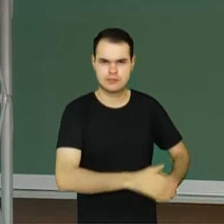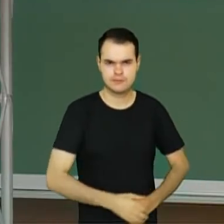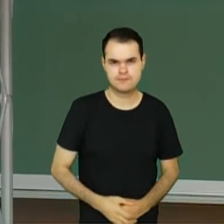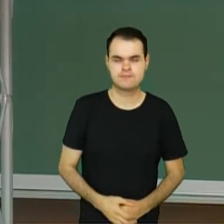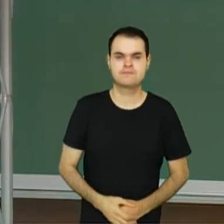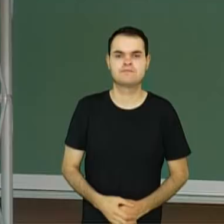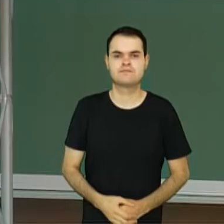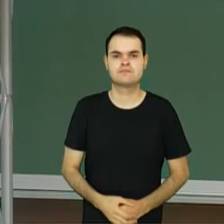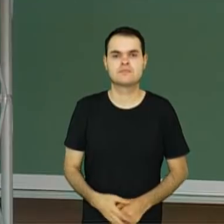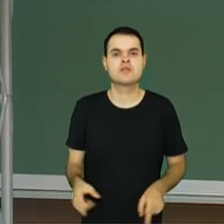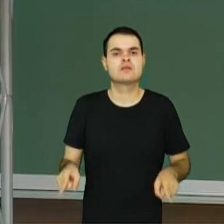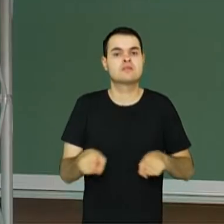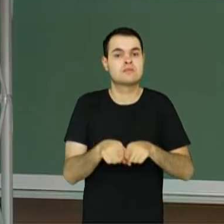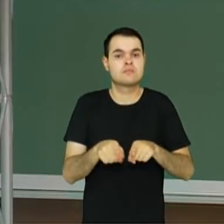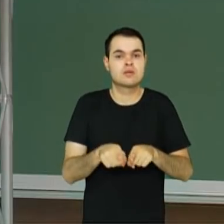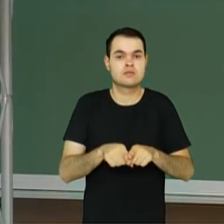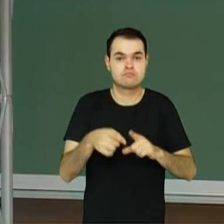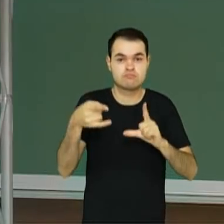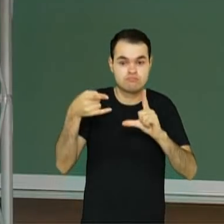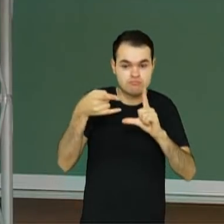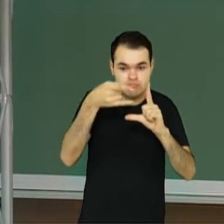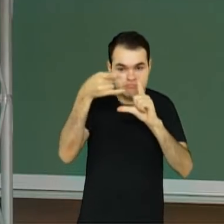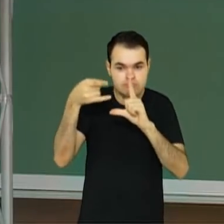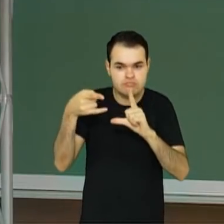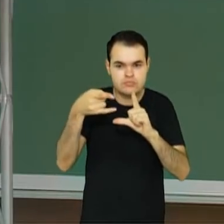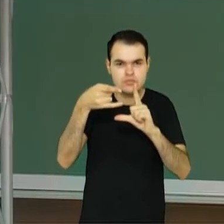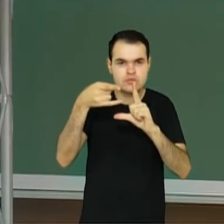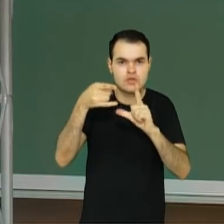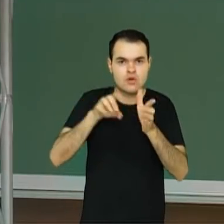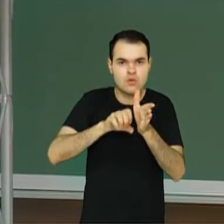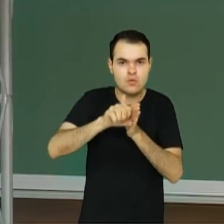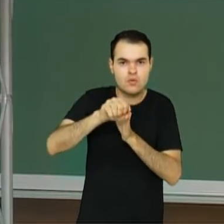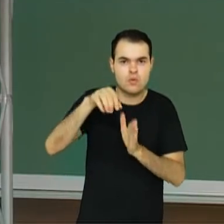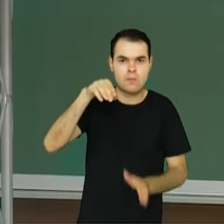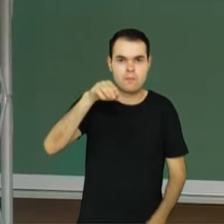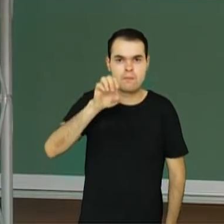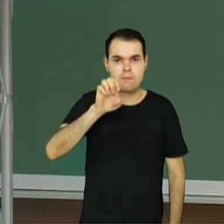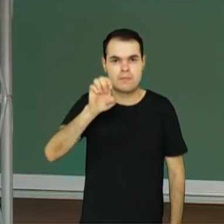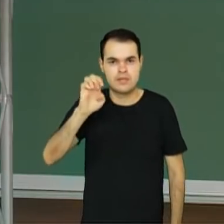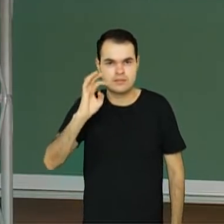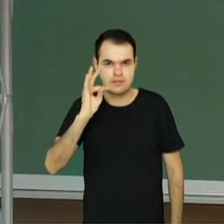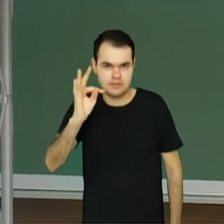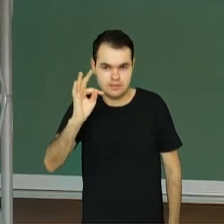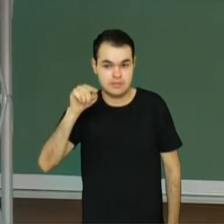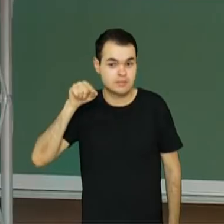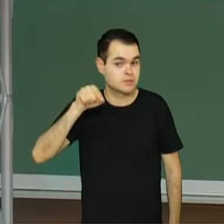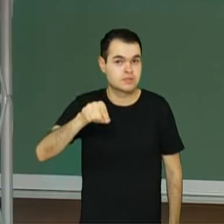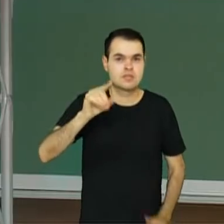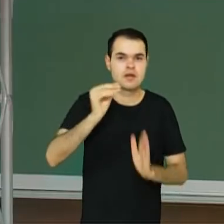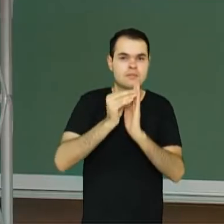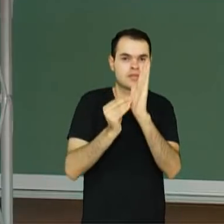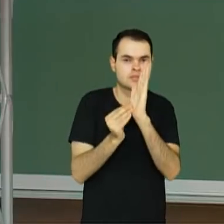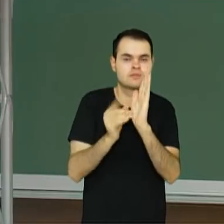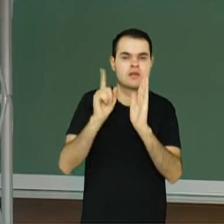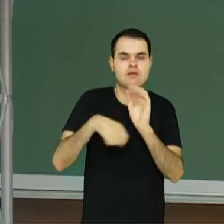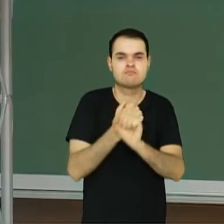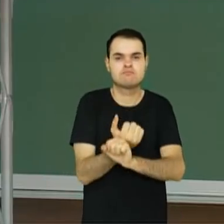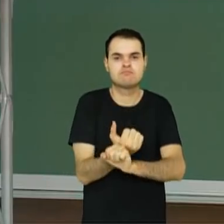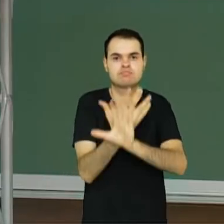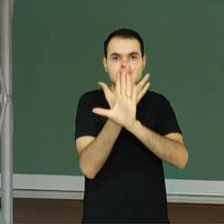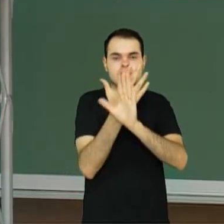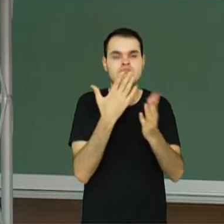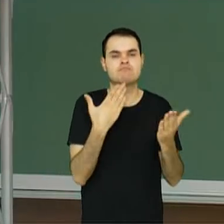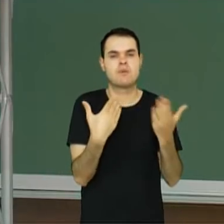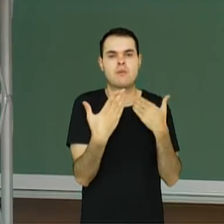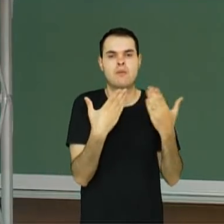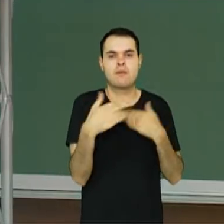também do Google Meet, tá? Pelo aplicativo do Google Meet estão funcionando as videoaulas, né, as interações em tempo real com os